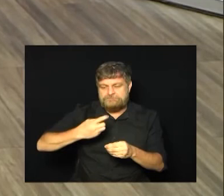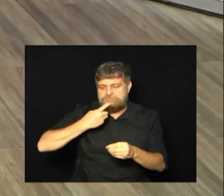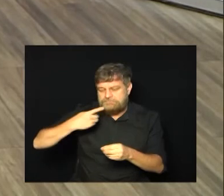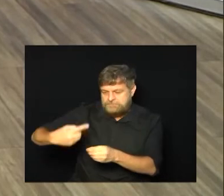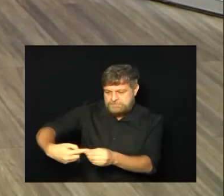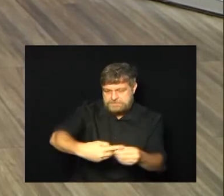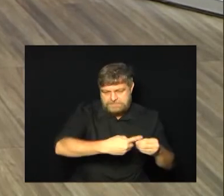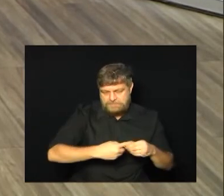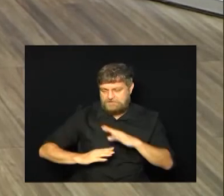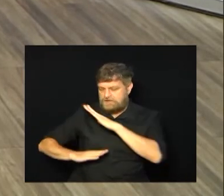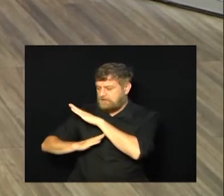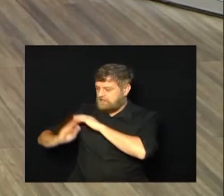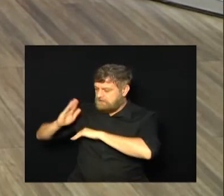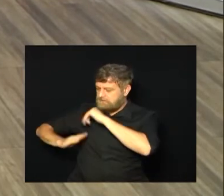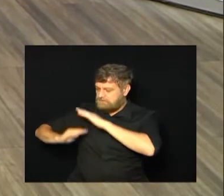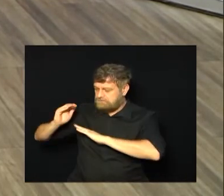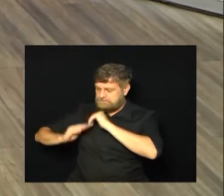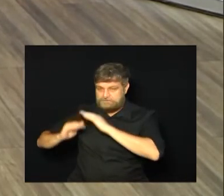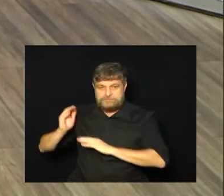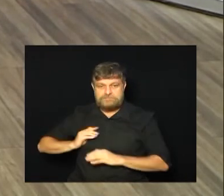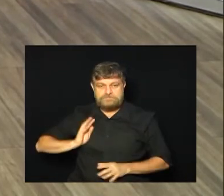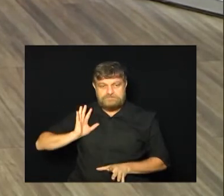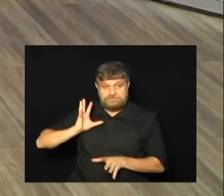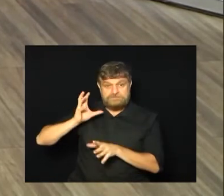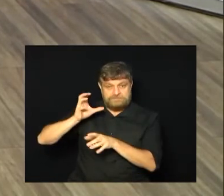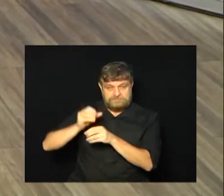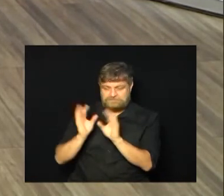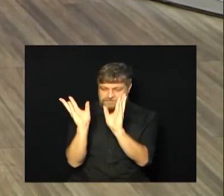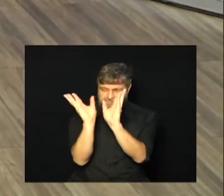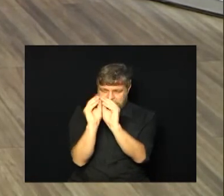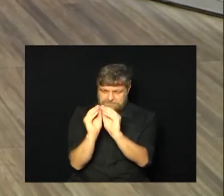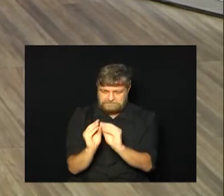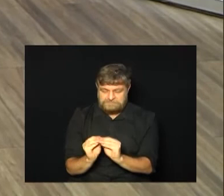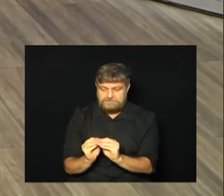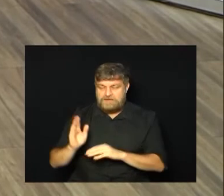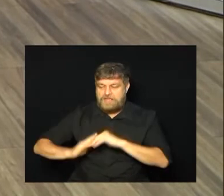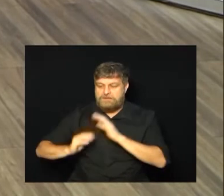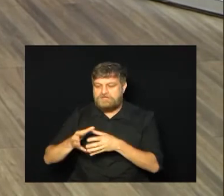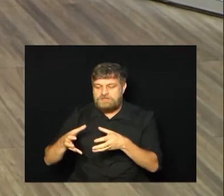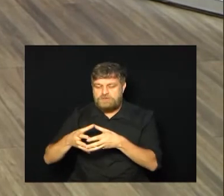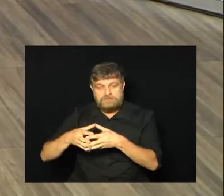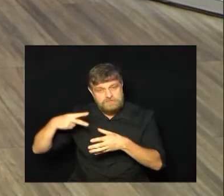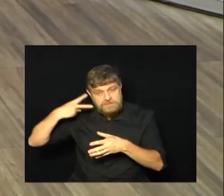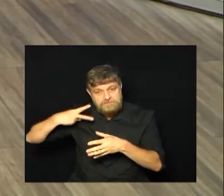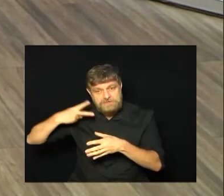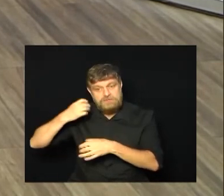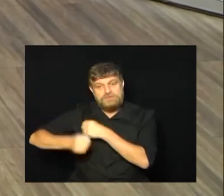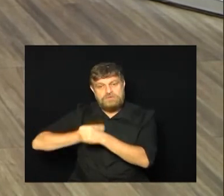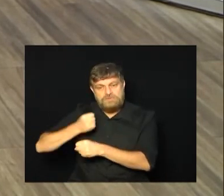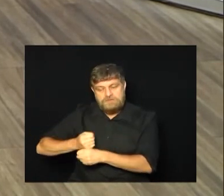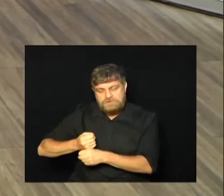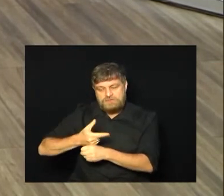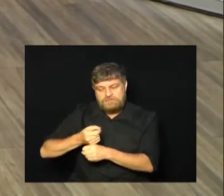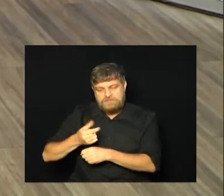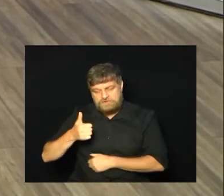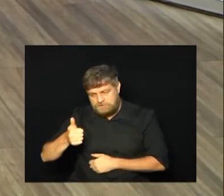Campinas, do Legislativo, aquele resumo, balanço das comissões de como foi o ano de 2021, com os